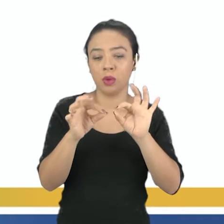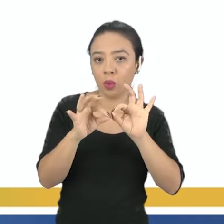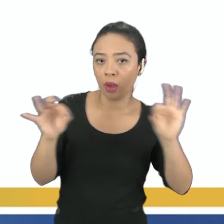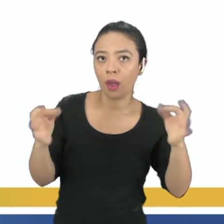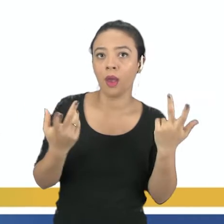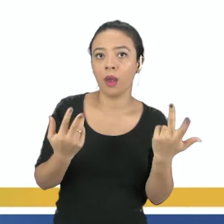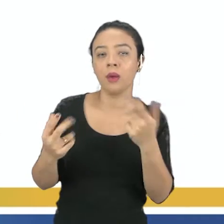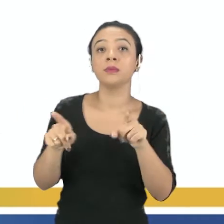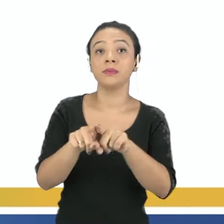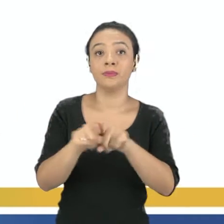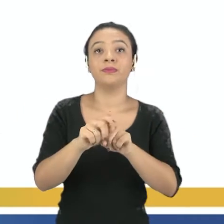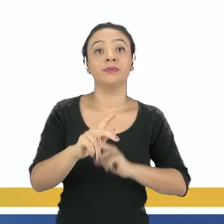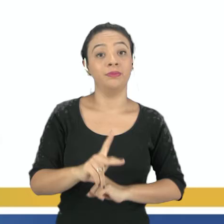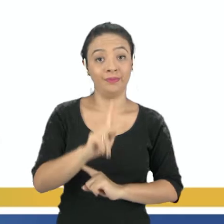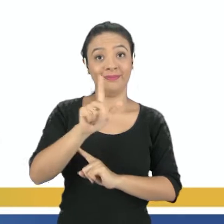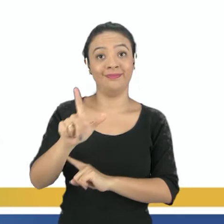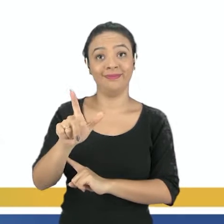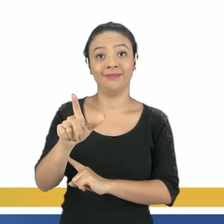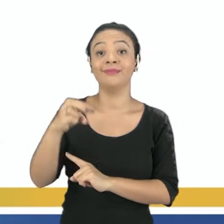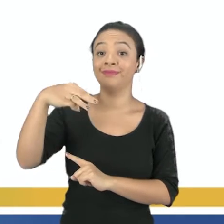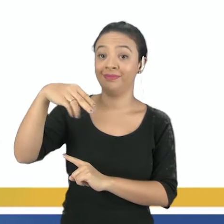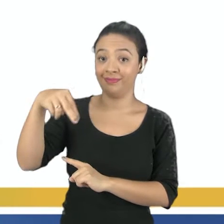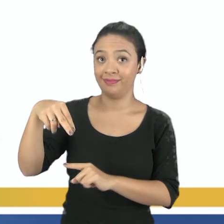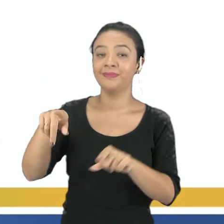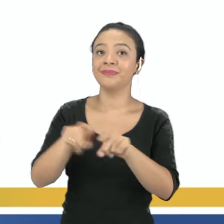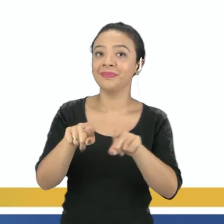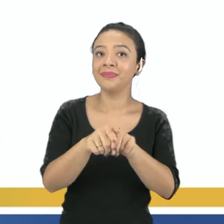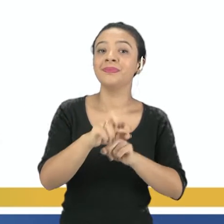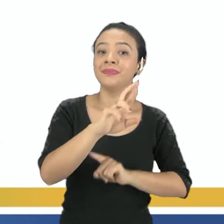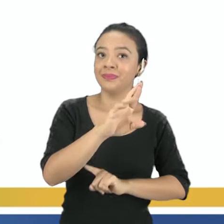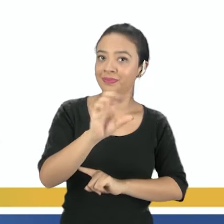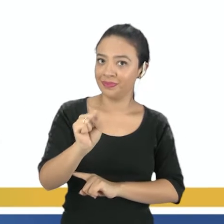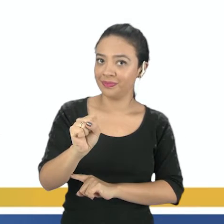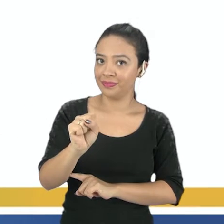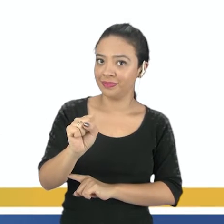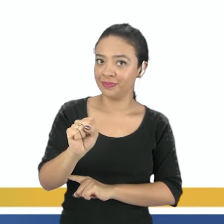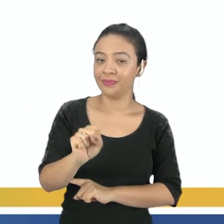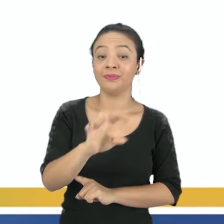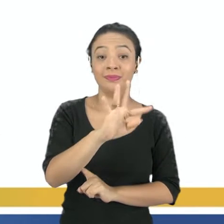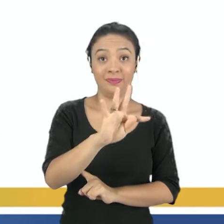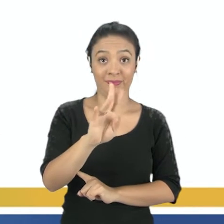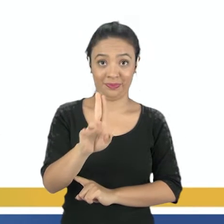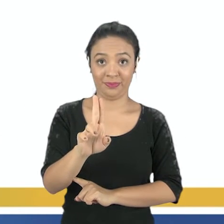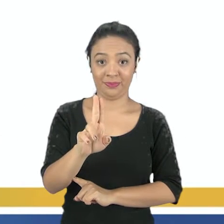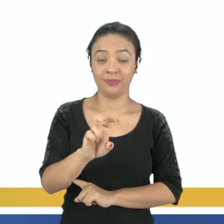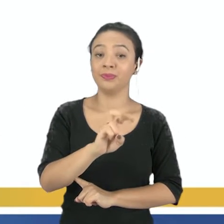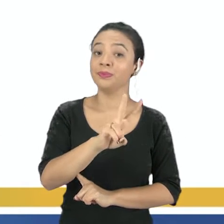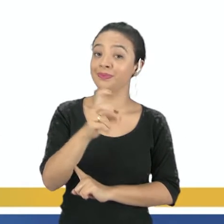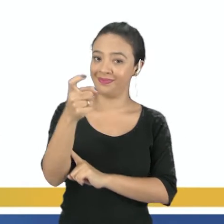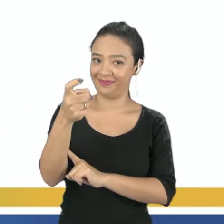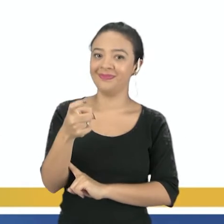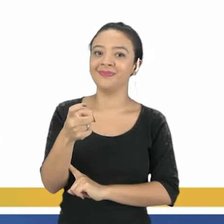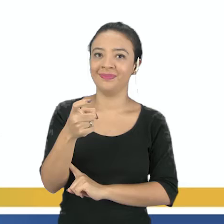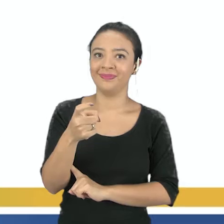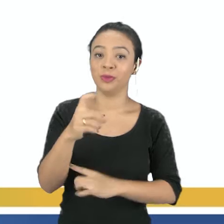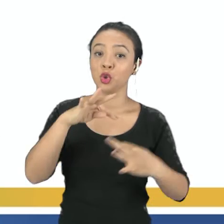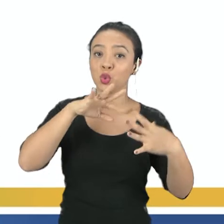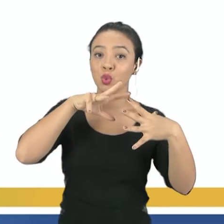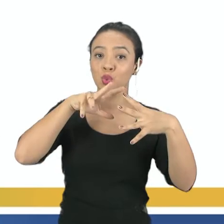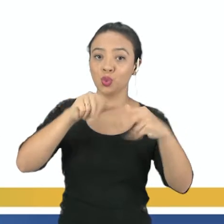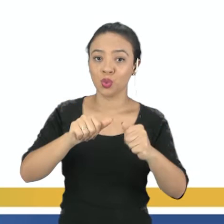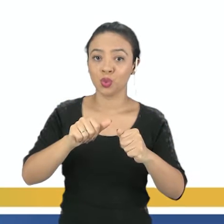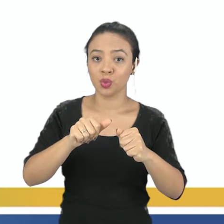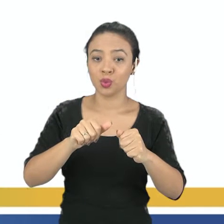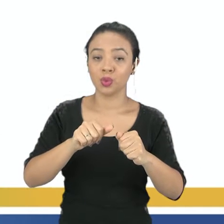segmentos k l e m n bem como também os segmentos e r s t u e v x